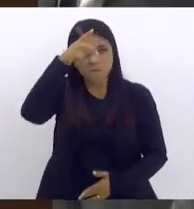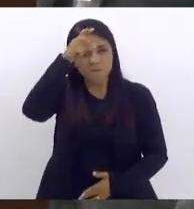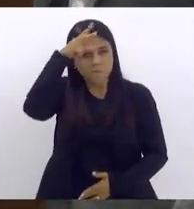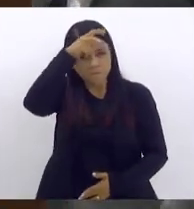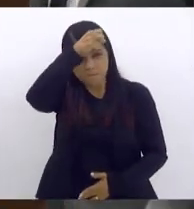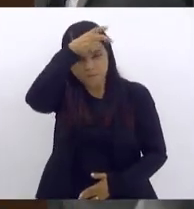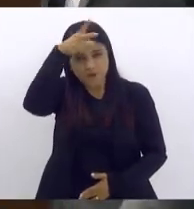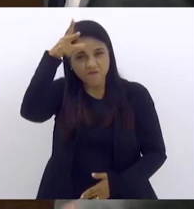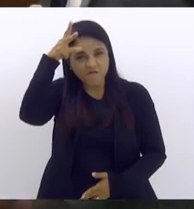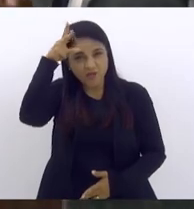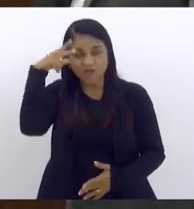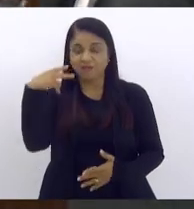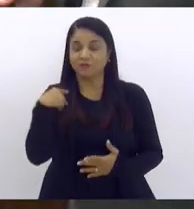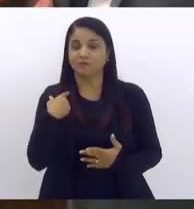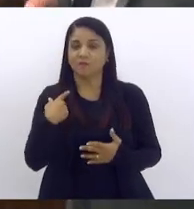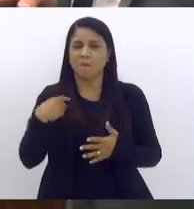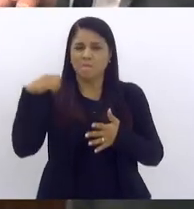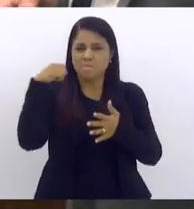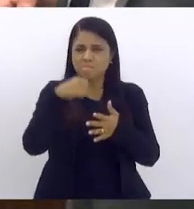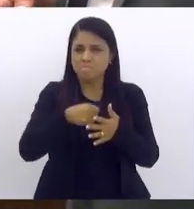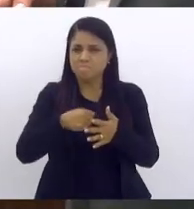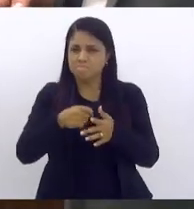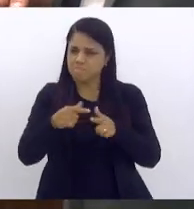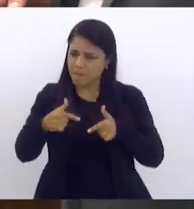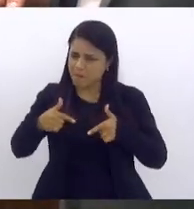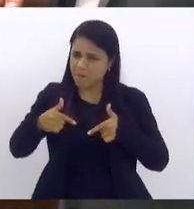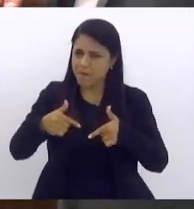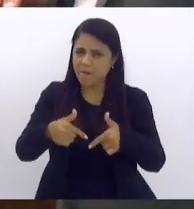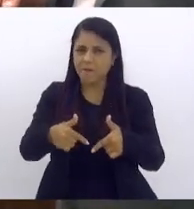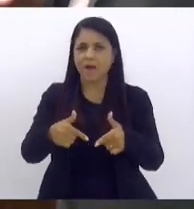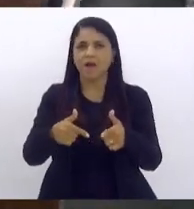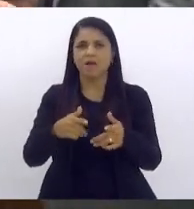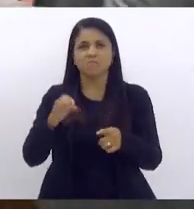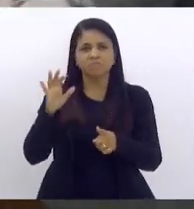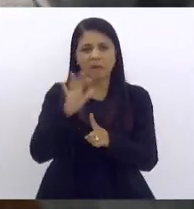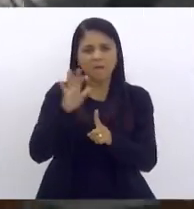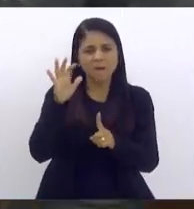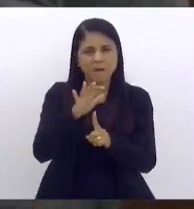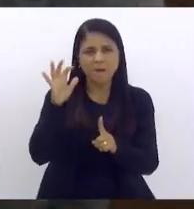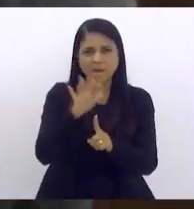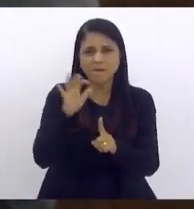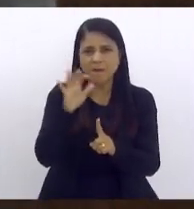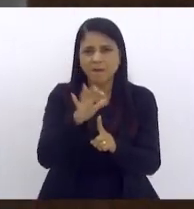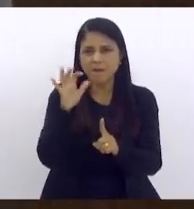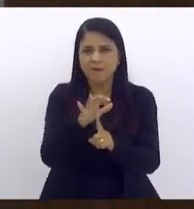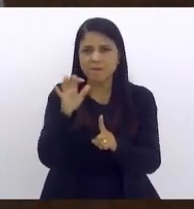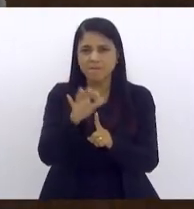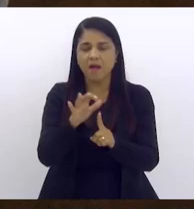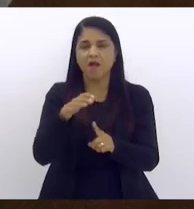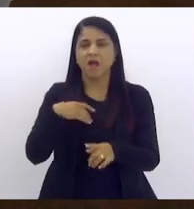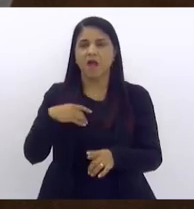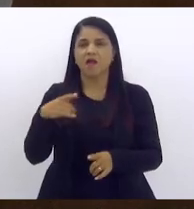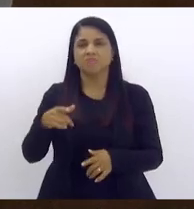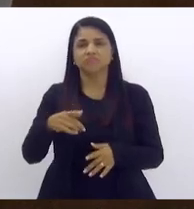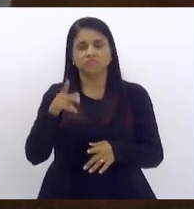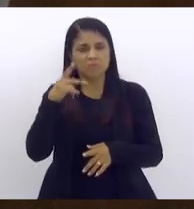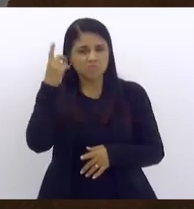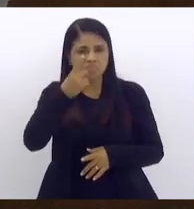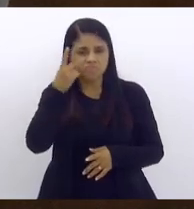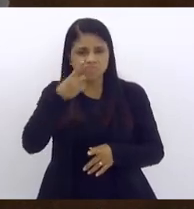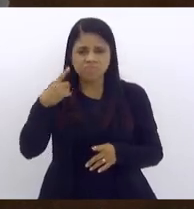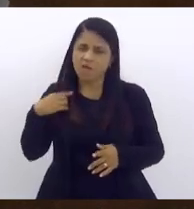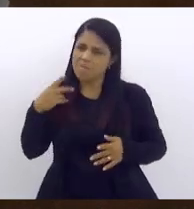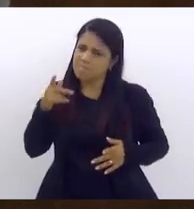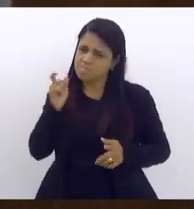se rendeu, deputado Anderson Moraes, e acabou dando o braço a torcer, porque não aguentava mais apanhar, está